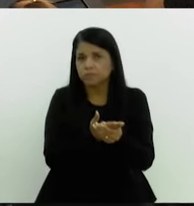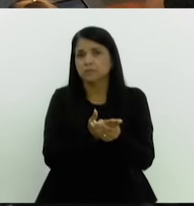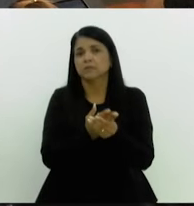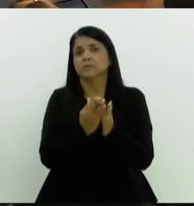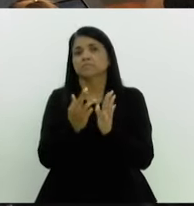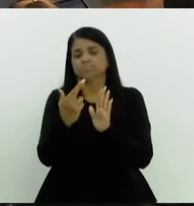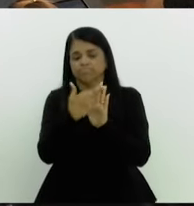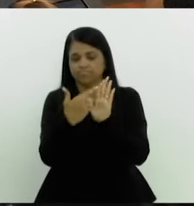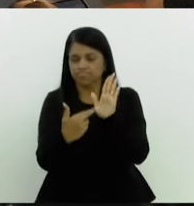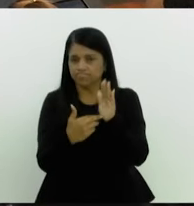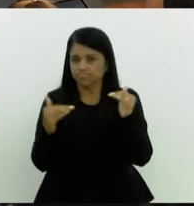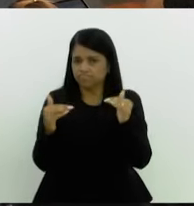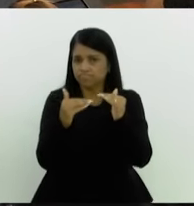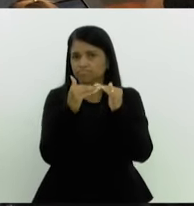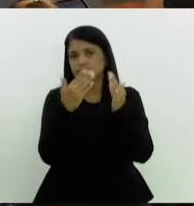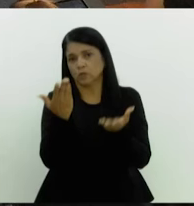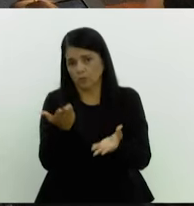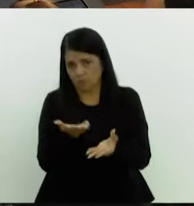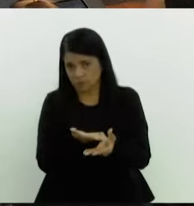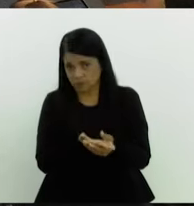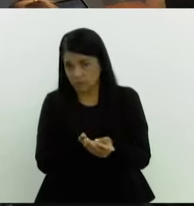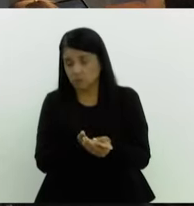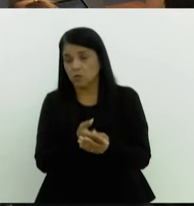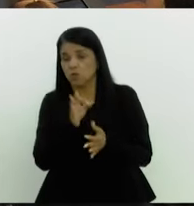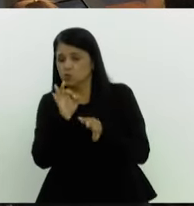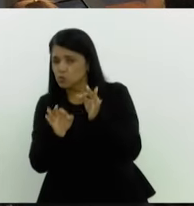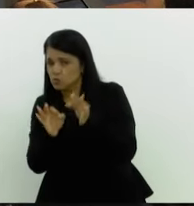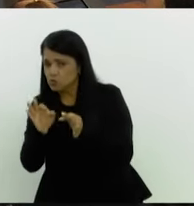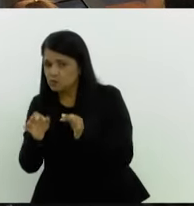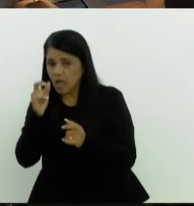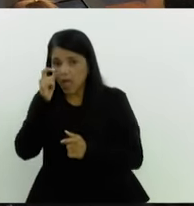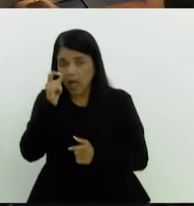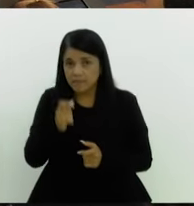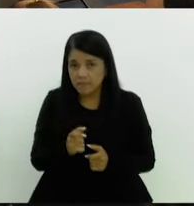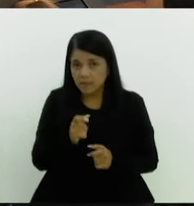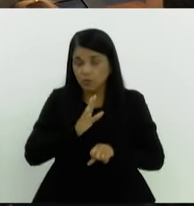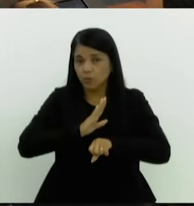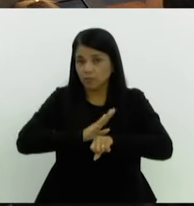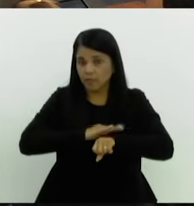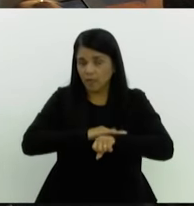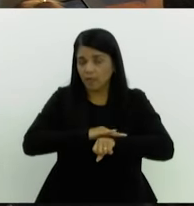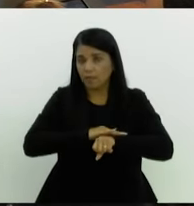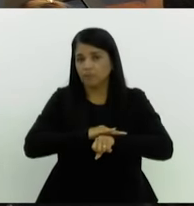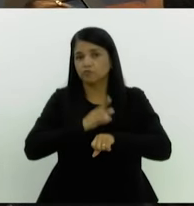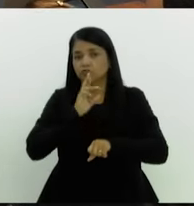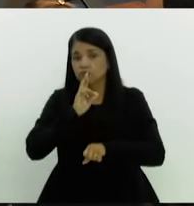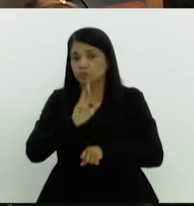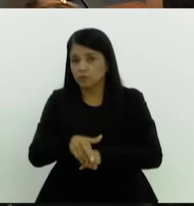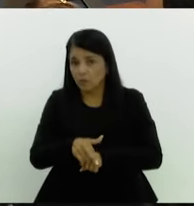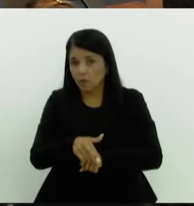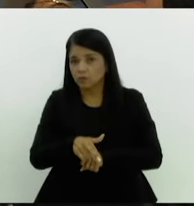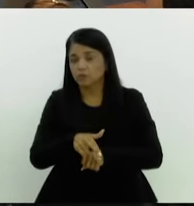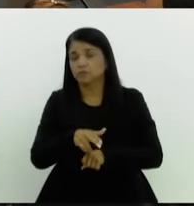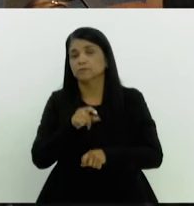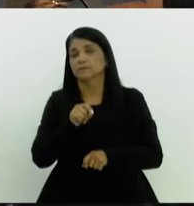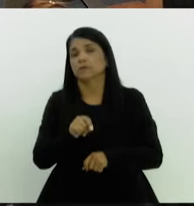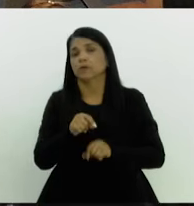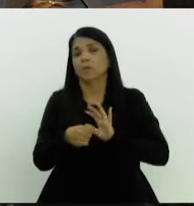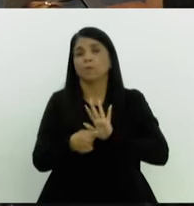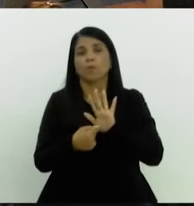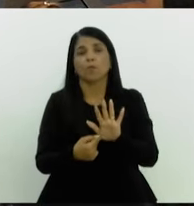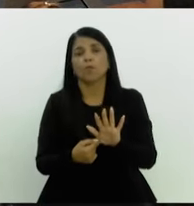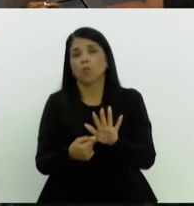eh processual nosso aqui se o judiciário está atenta aos tempos de processo e de resposta isso tem dado